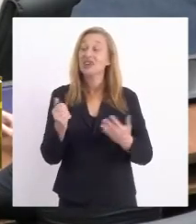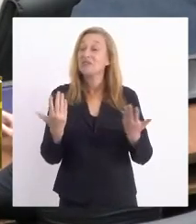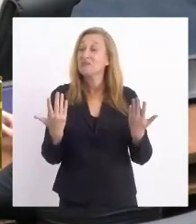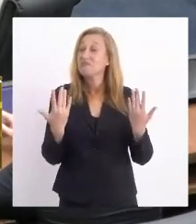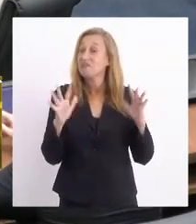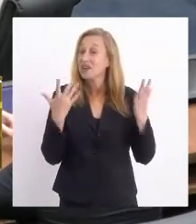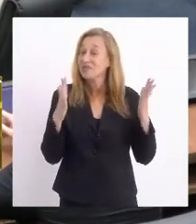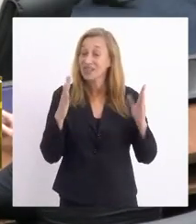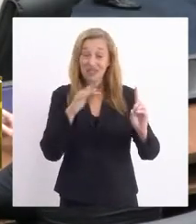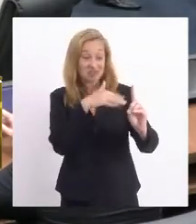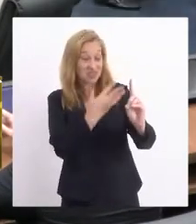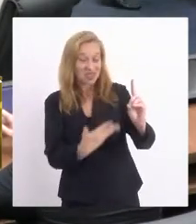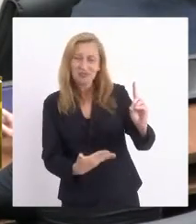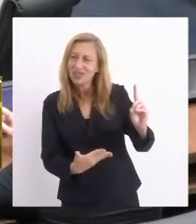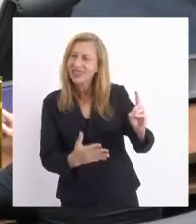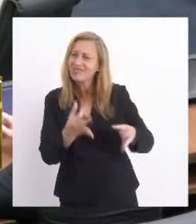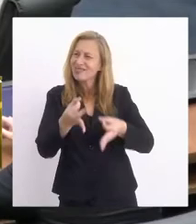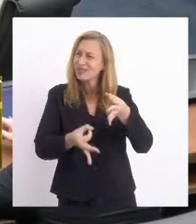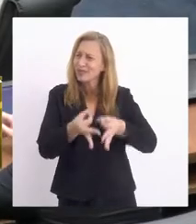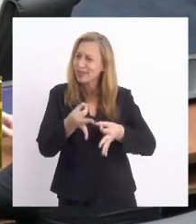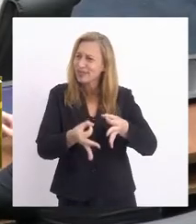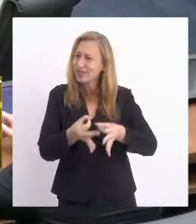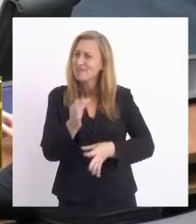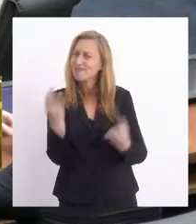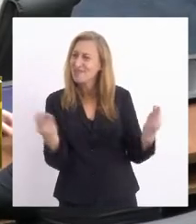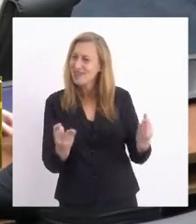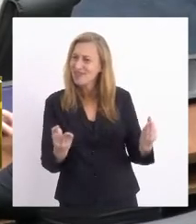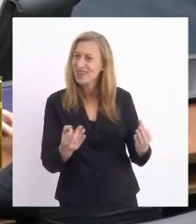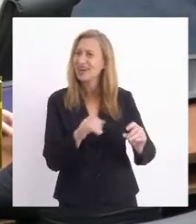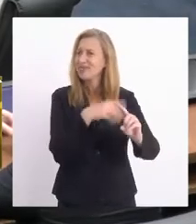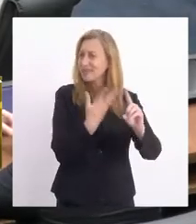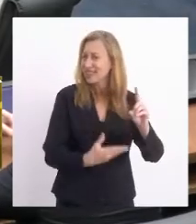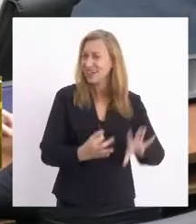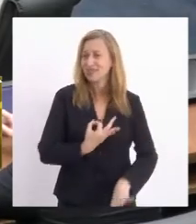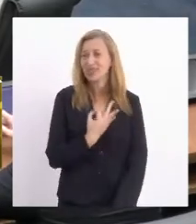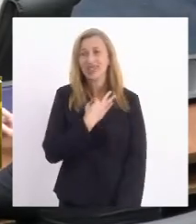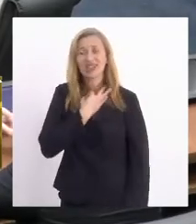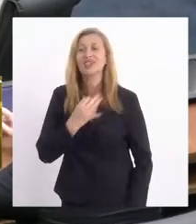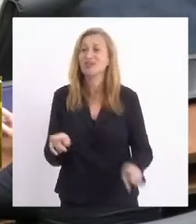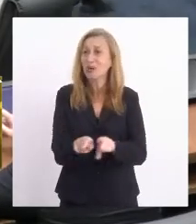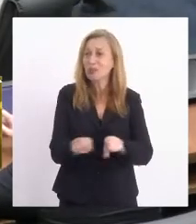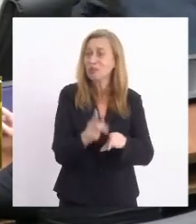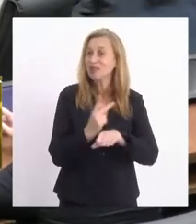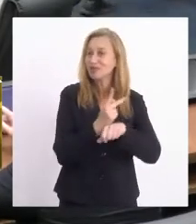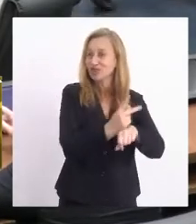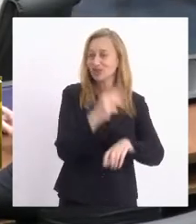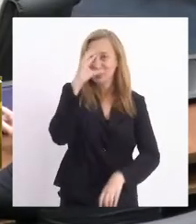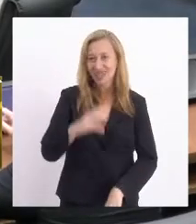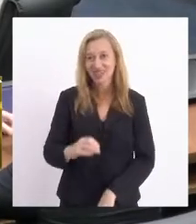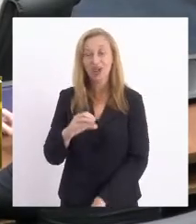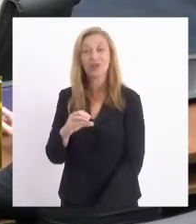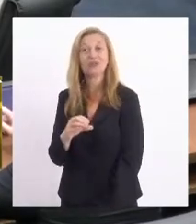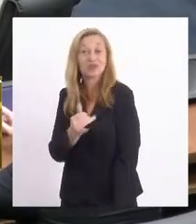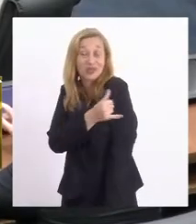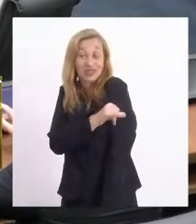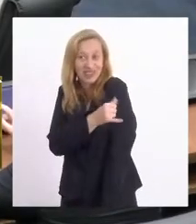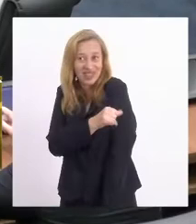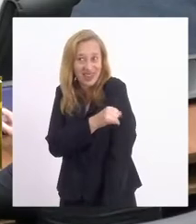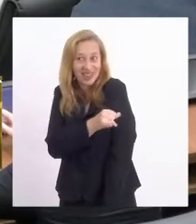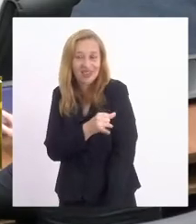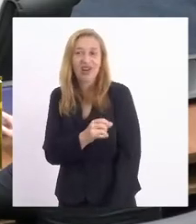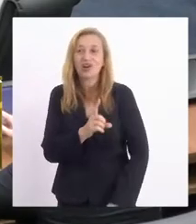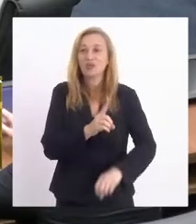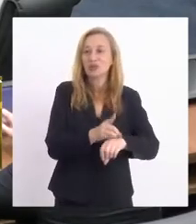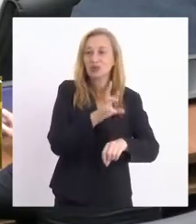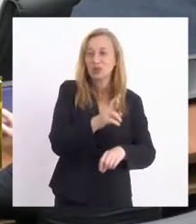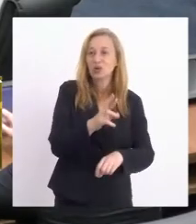dessa homenagem dessa justo a concessão não só da medalha Tiradentes mas também do Título de Cidadão Fluminense ao